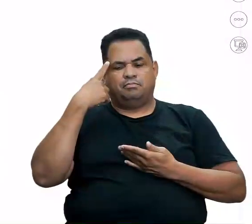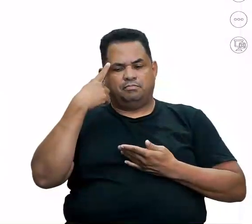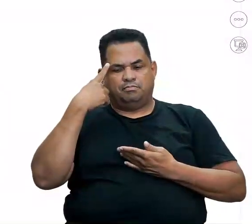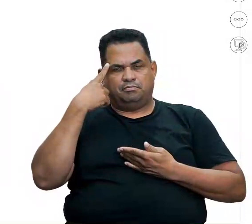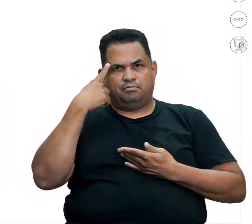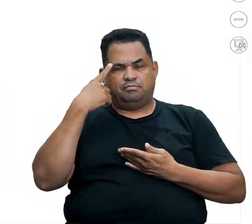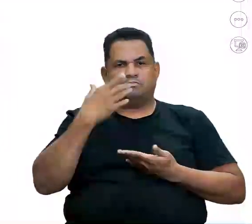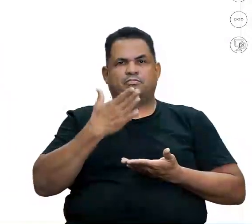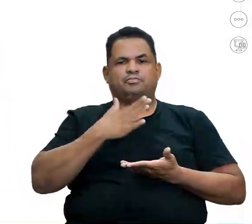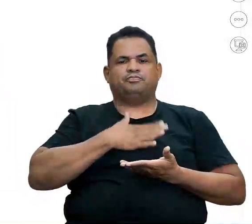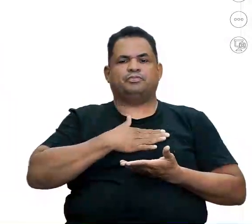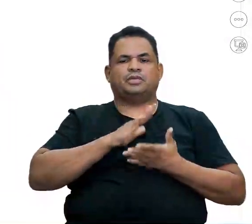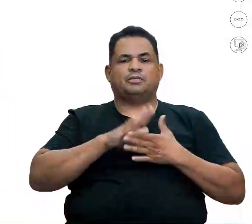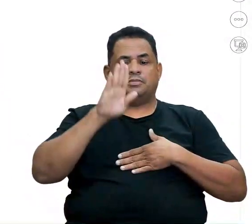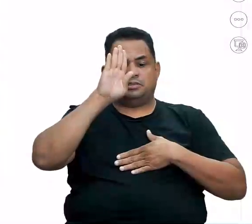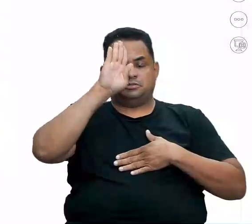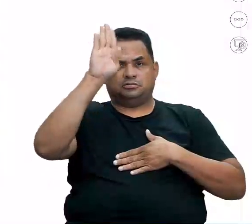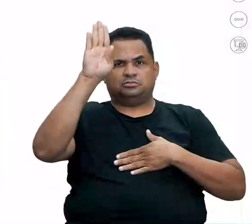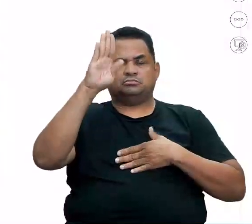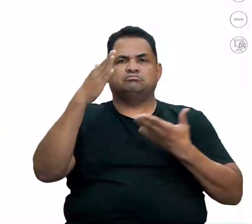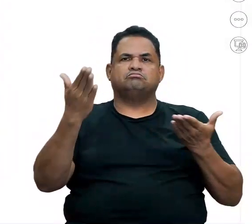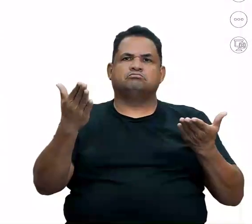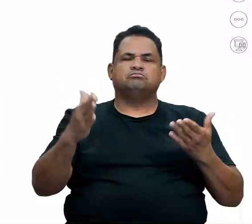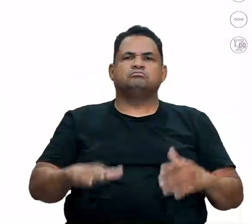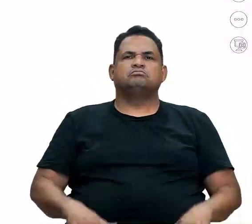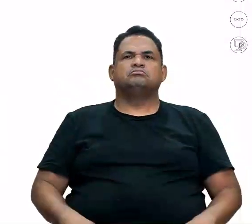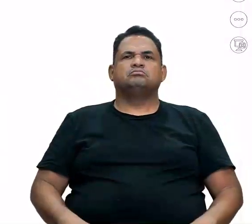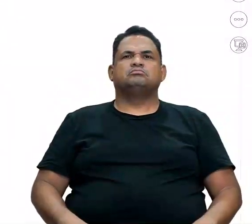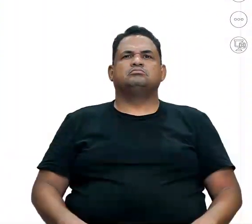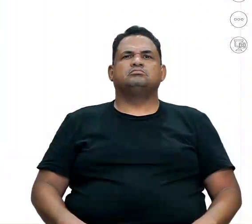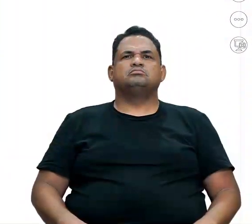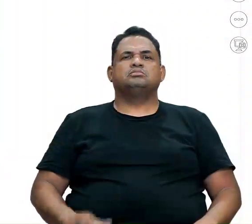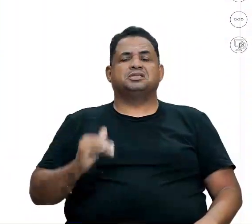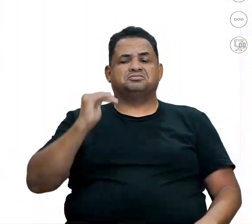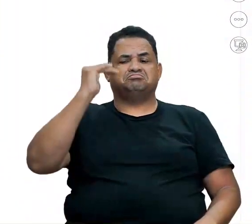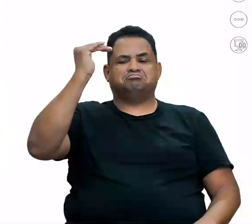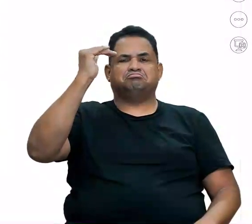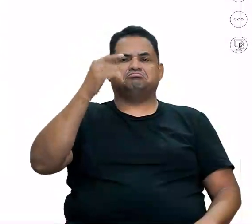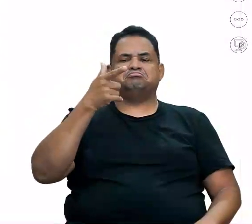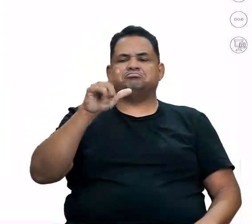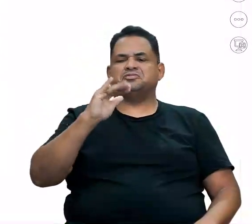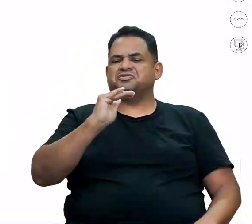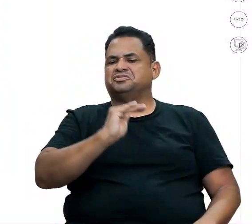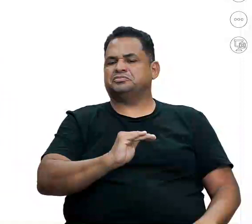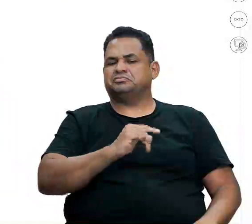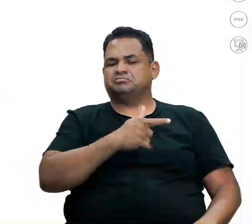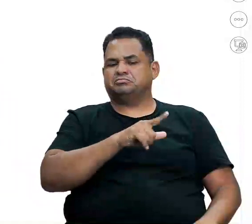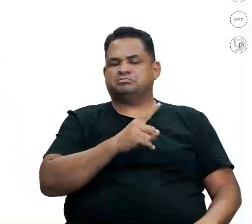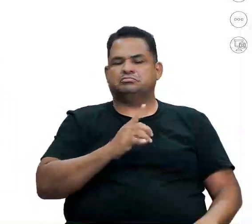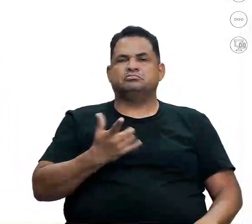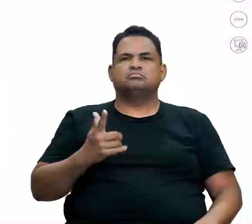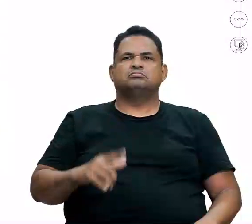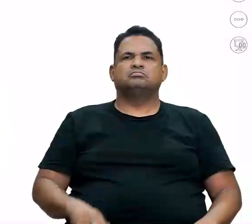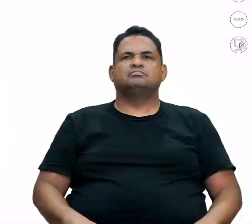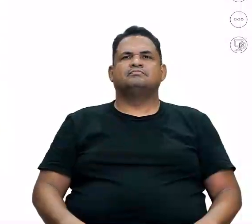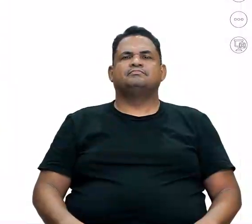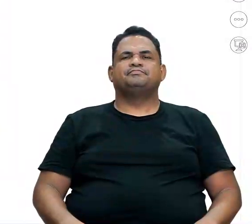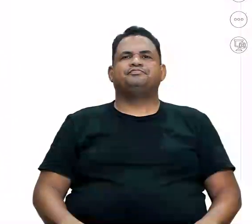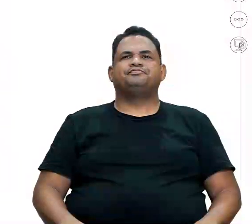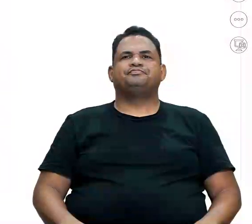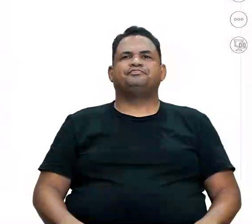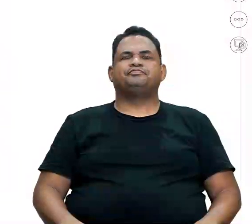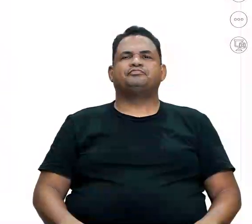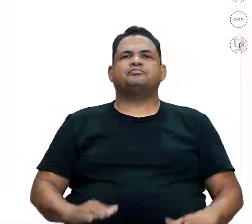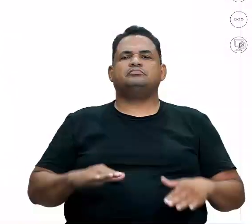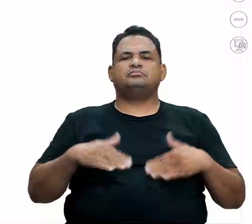ela está no centro. Se a minha está no centro, é porque ela é superior e o resto é inferior. Então, ao inferiorizar a cultura do